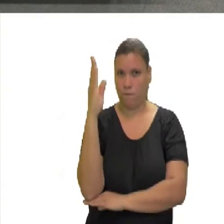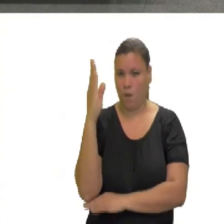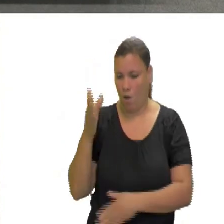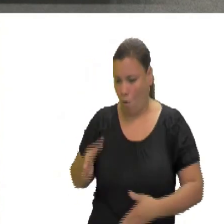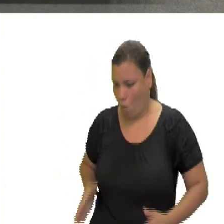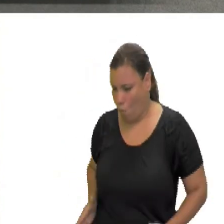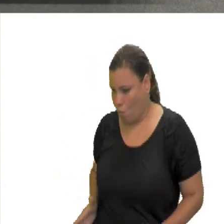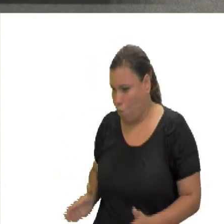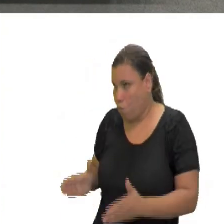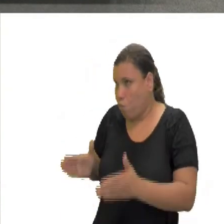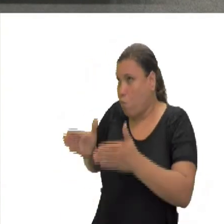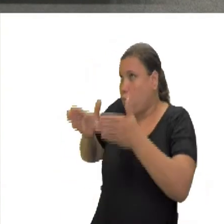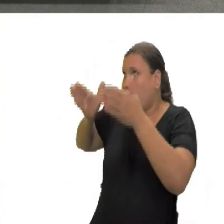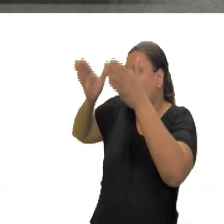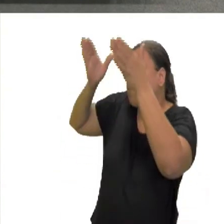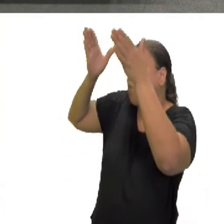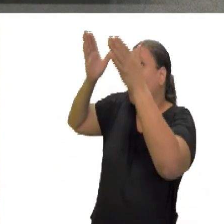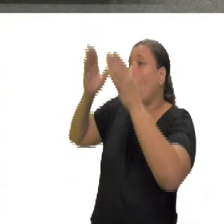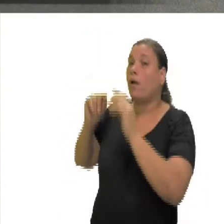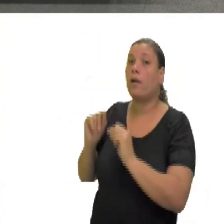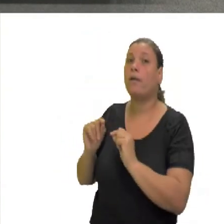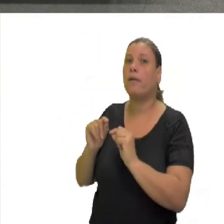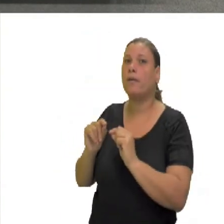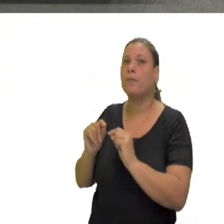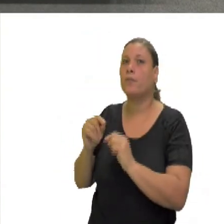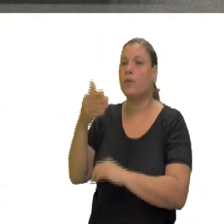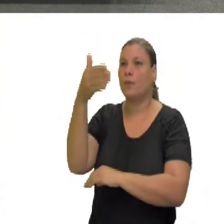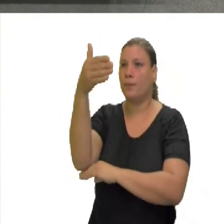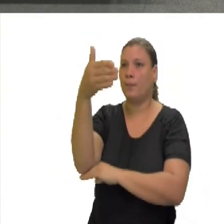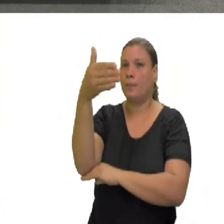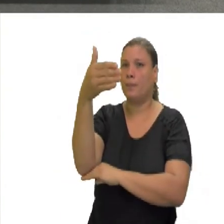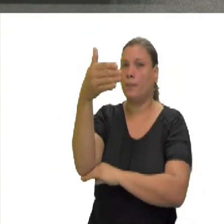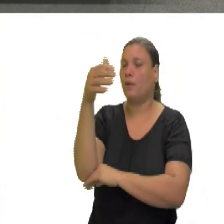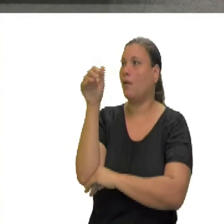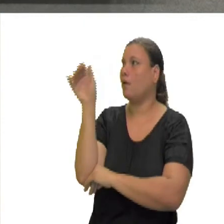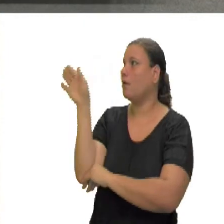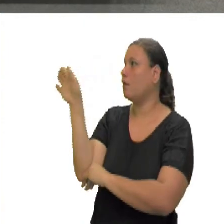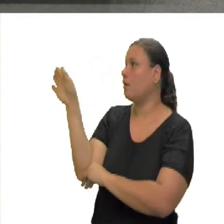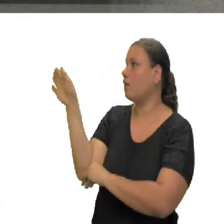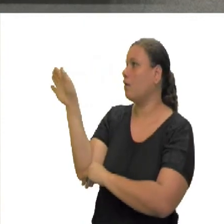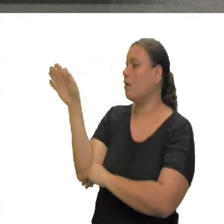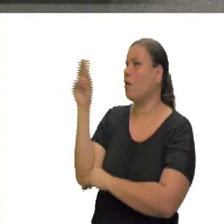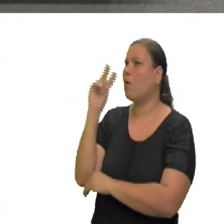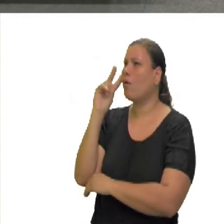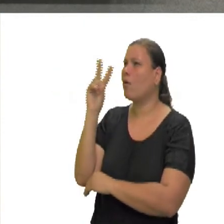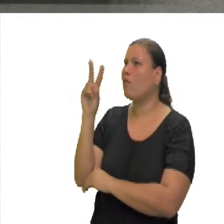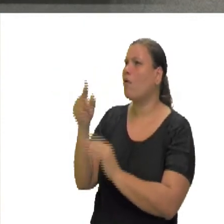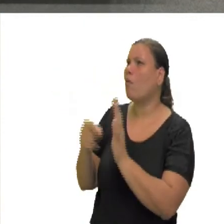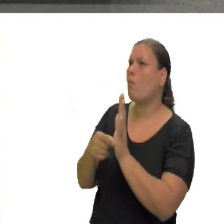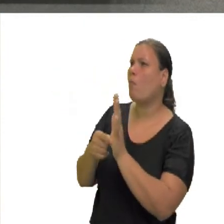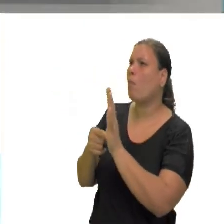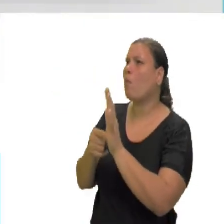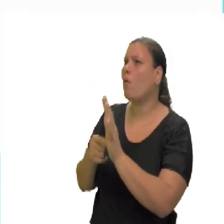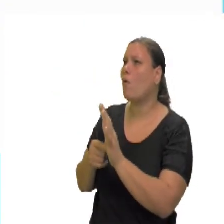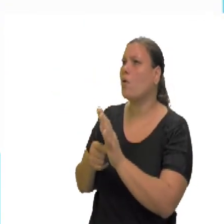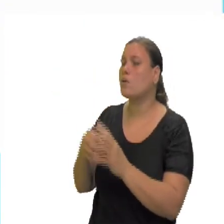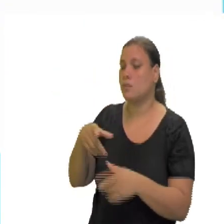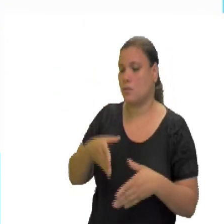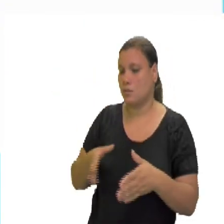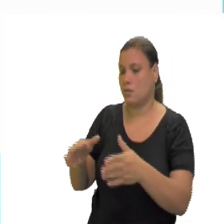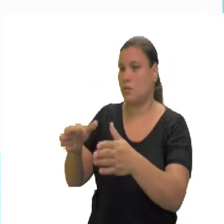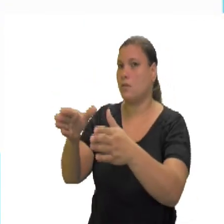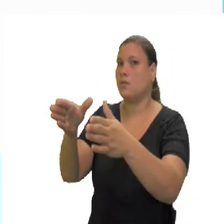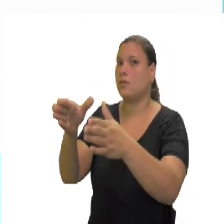você encontra indicando que você está no caminho certo, você está passando pela estrada real. E aí,